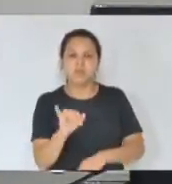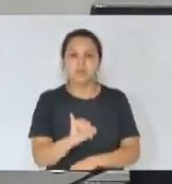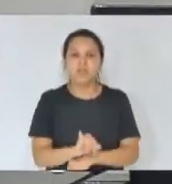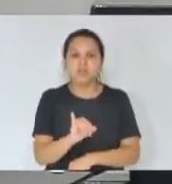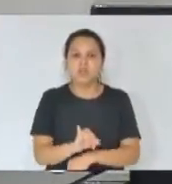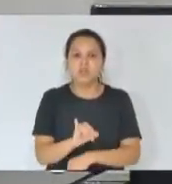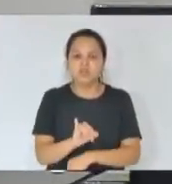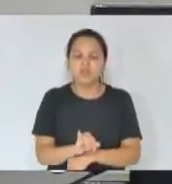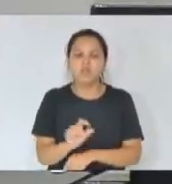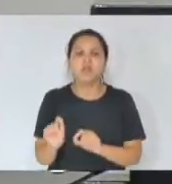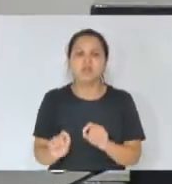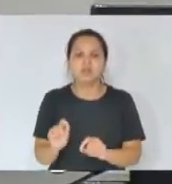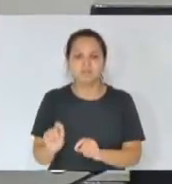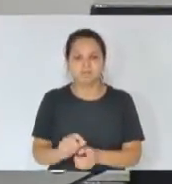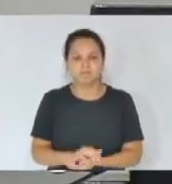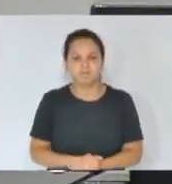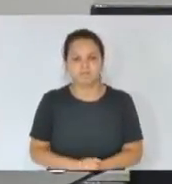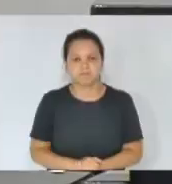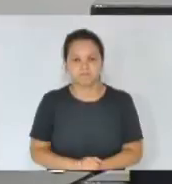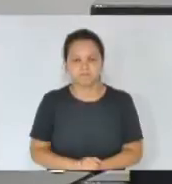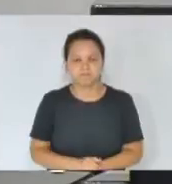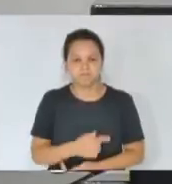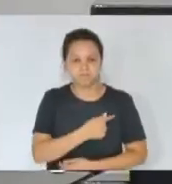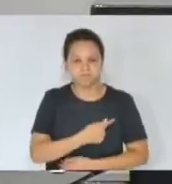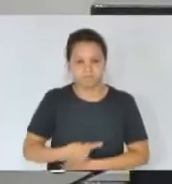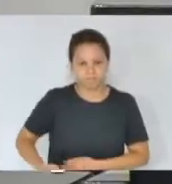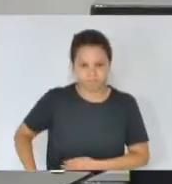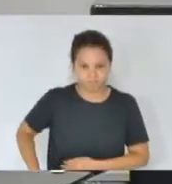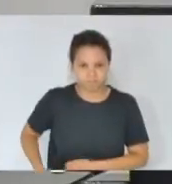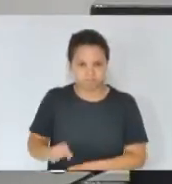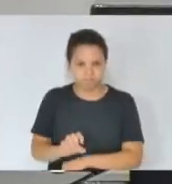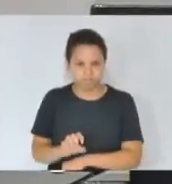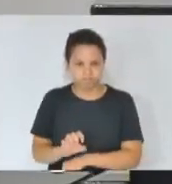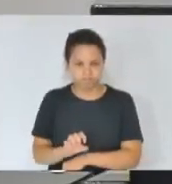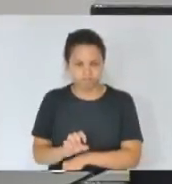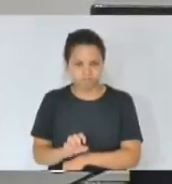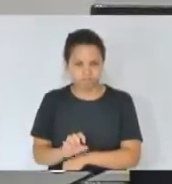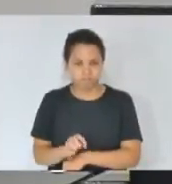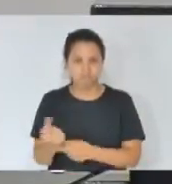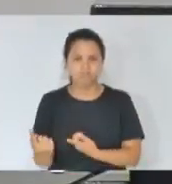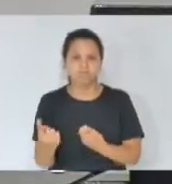O que que o governo do Estado tem contra Itajaí?